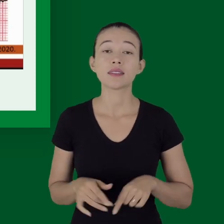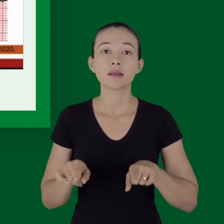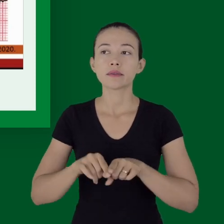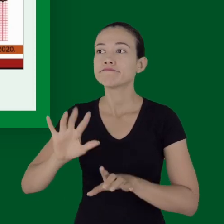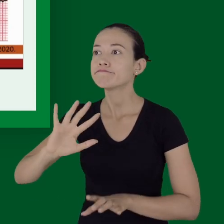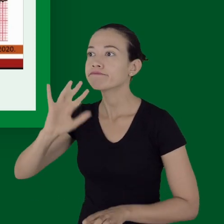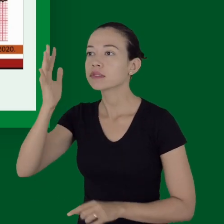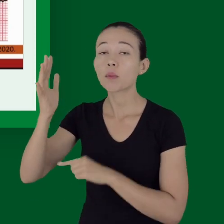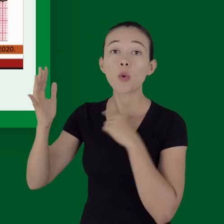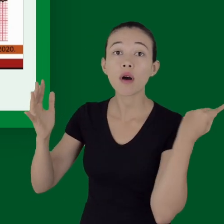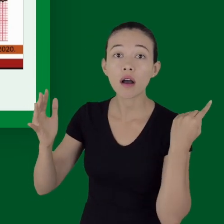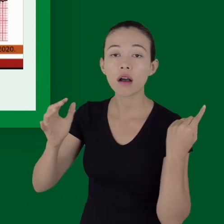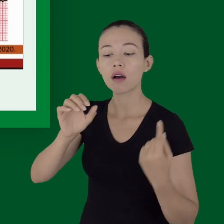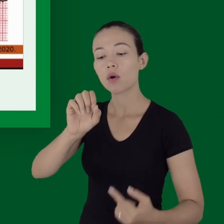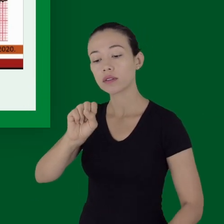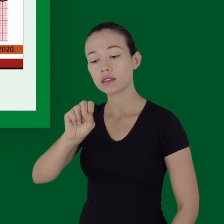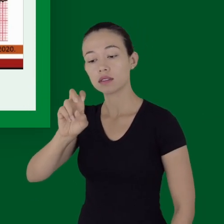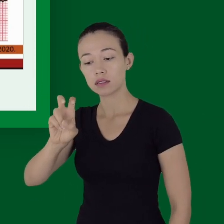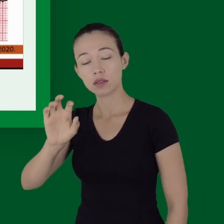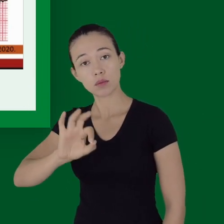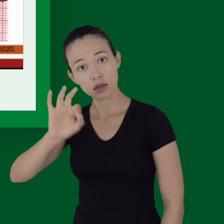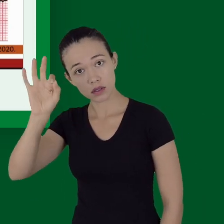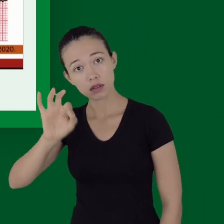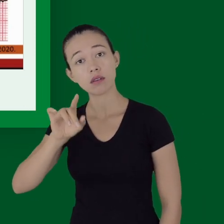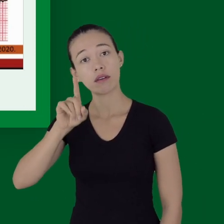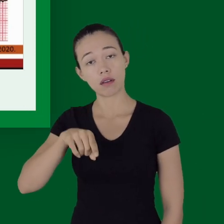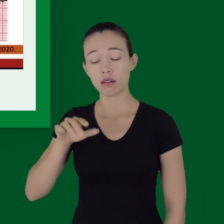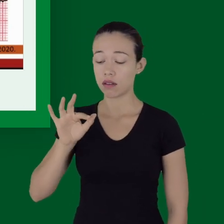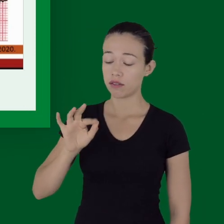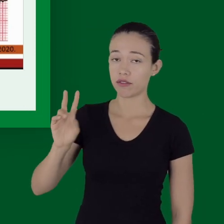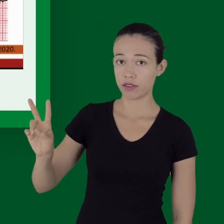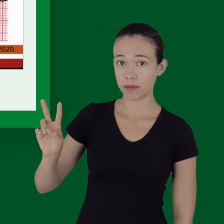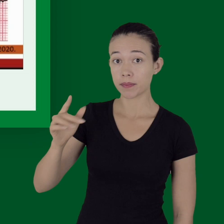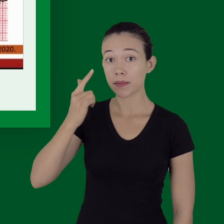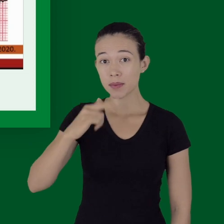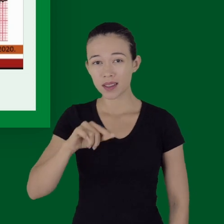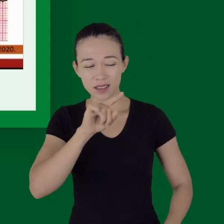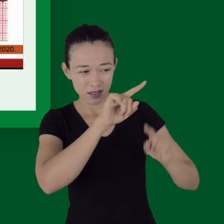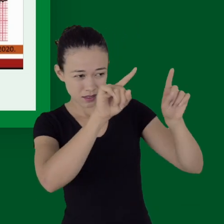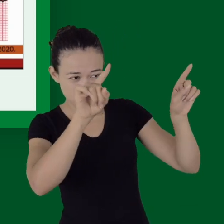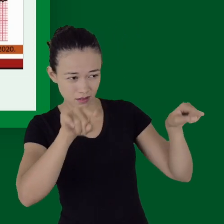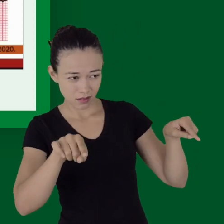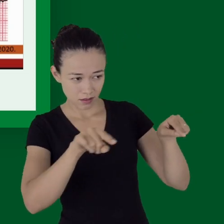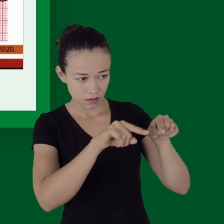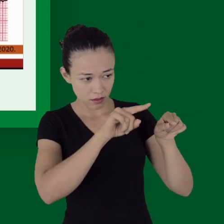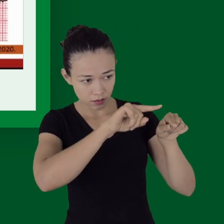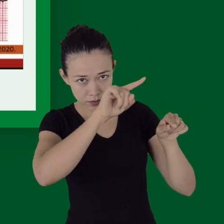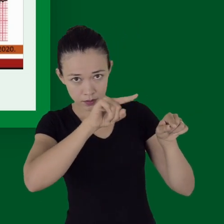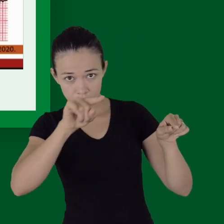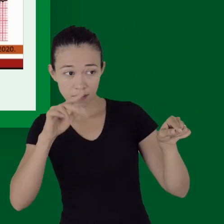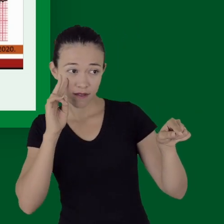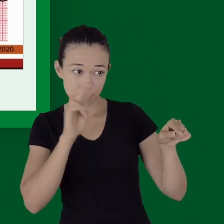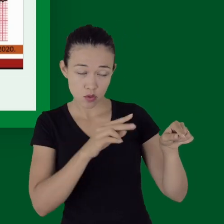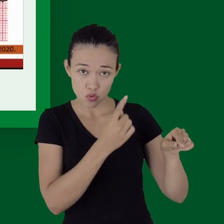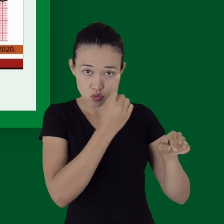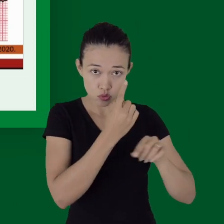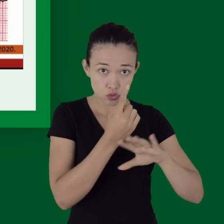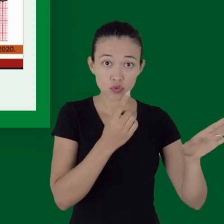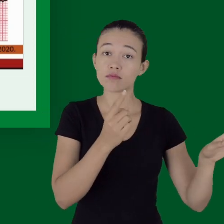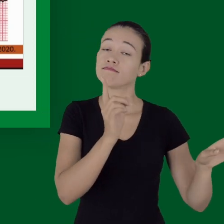Muitas vezes, esse traçado pode ser algum artefato, alguma interferência, entendeu? Daí a importância de sempre